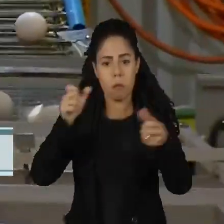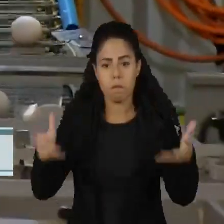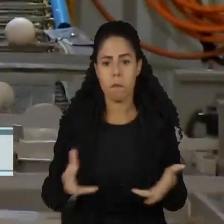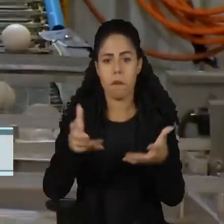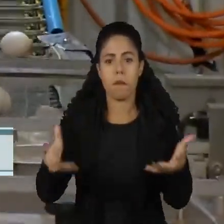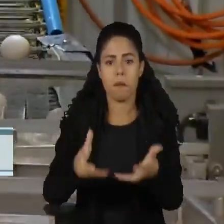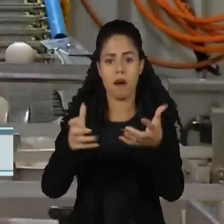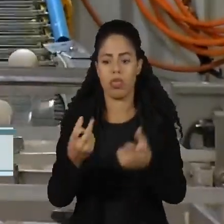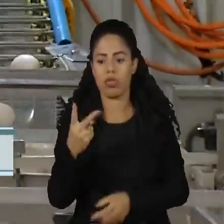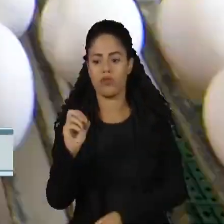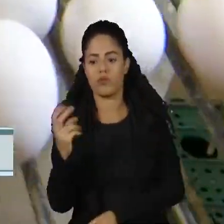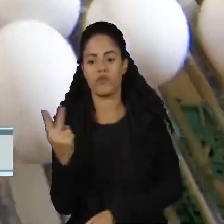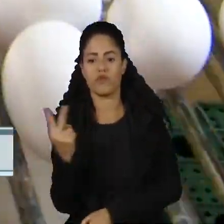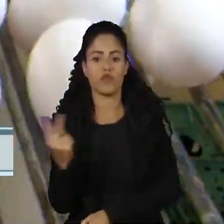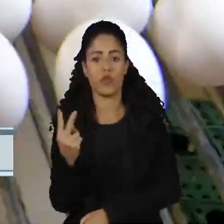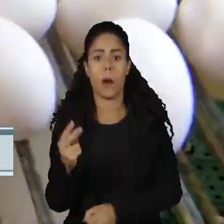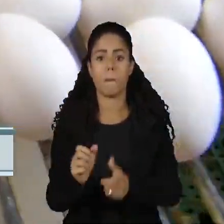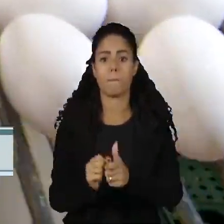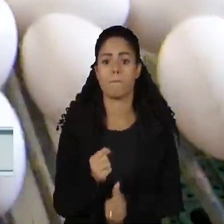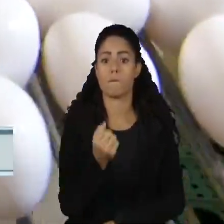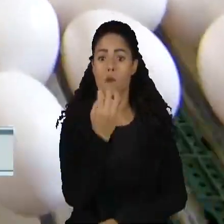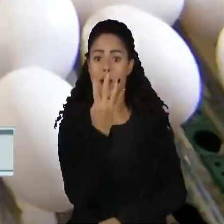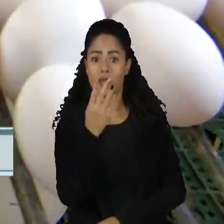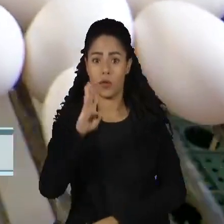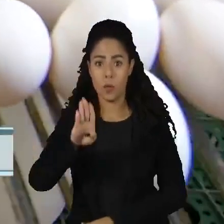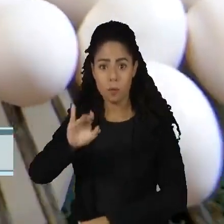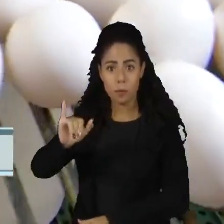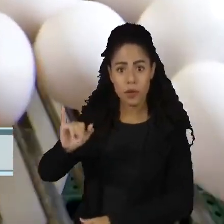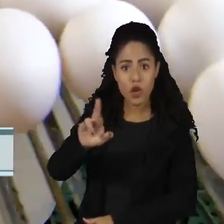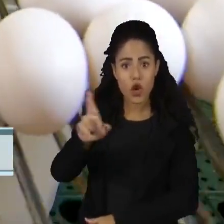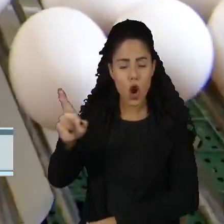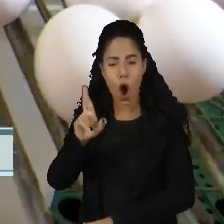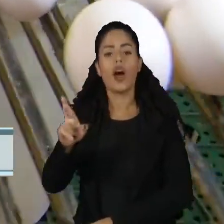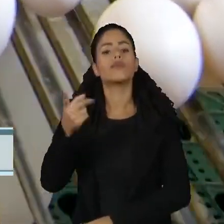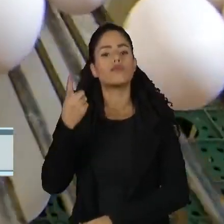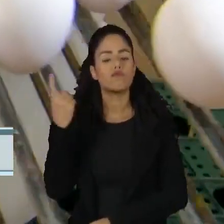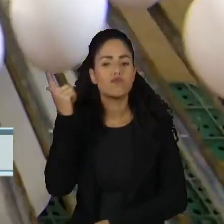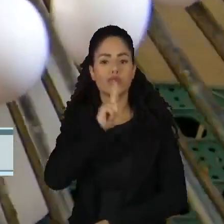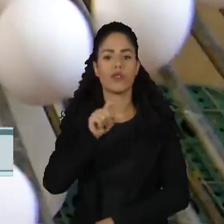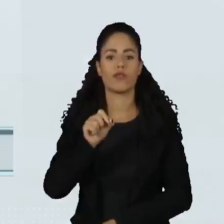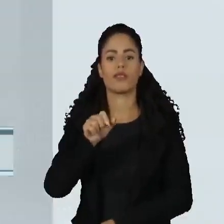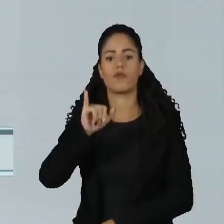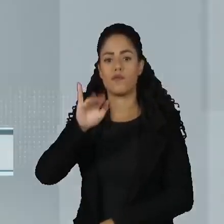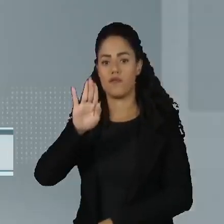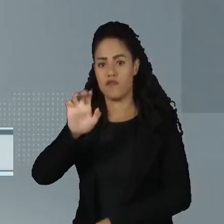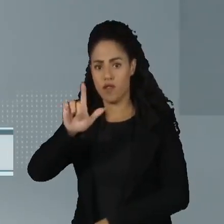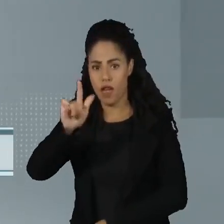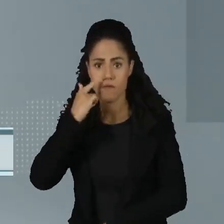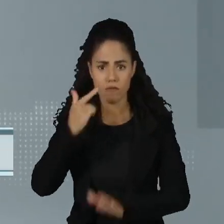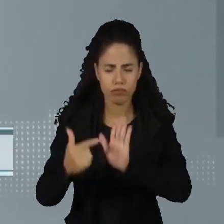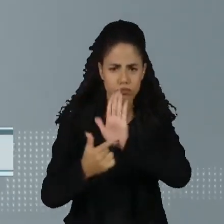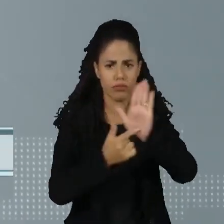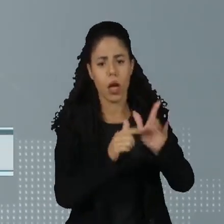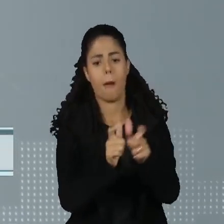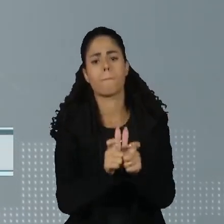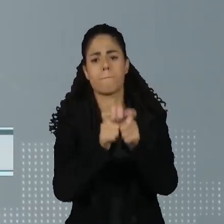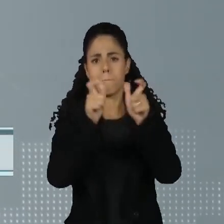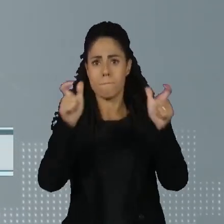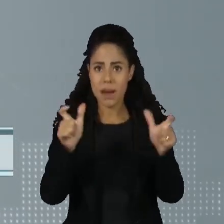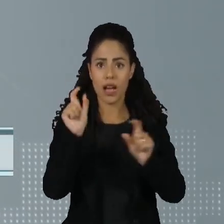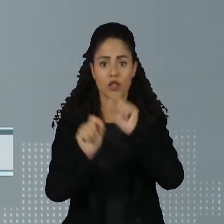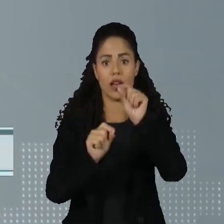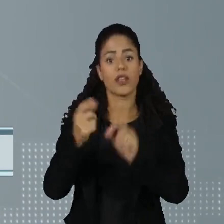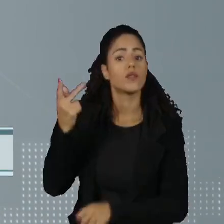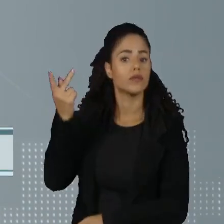em 2022, com mais de 4 bilhões de dúzias produzidas, segundo o IBGE. Entre os maiores produtores estão